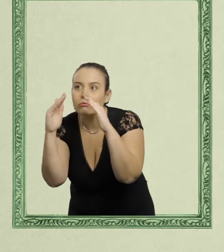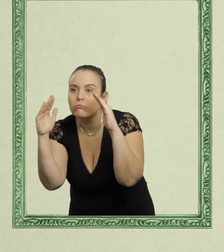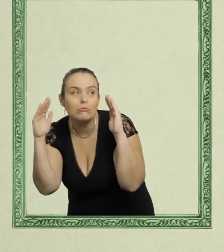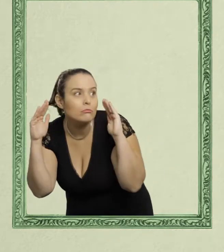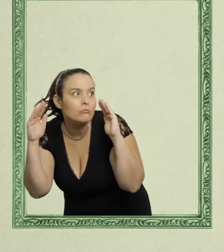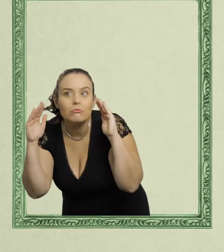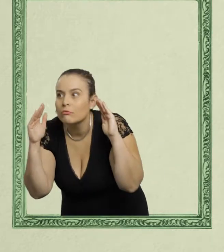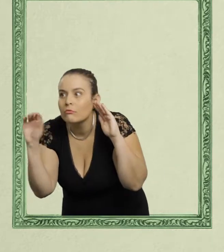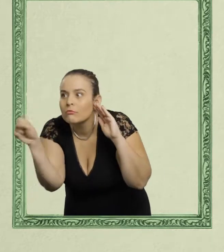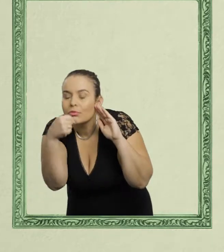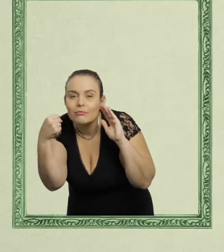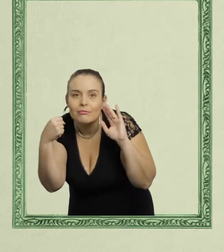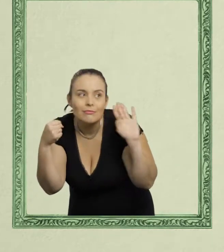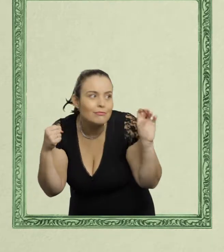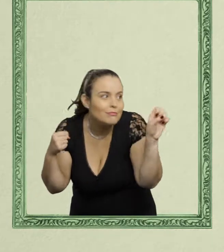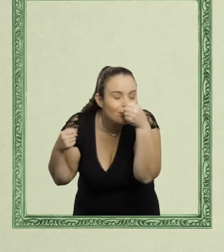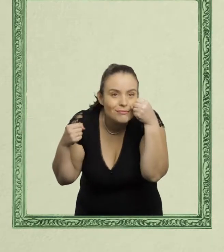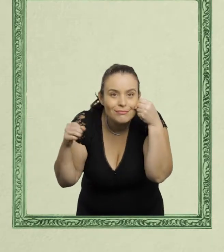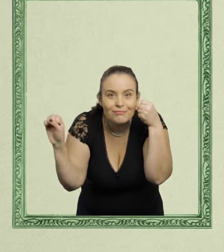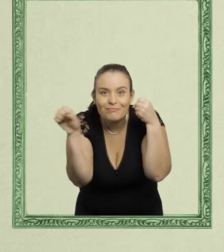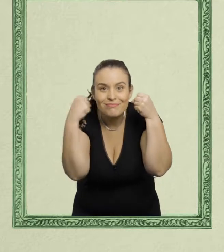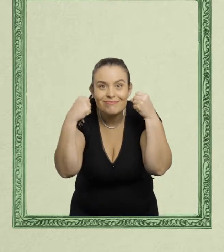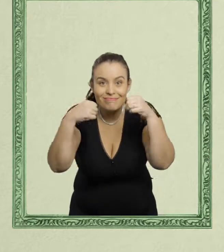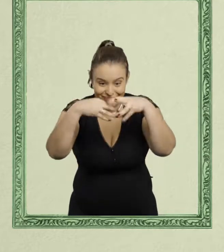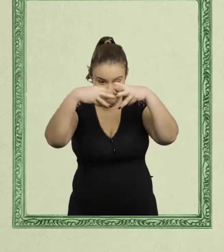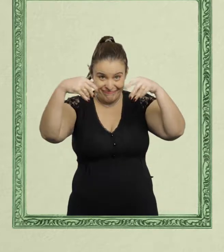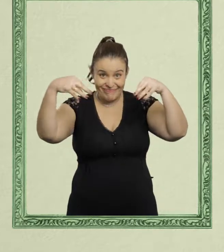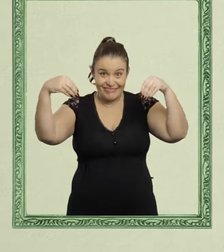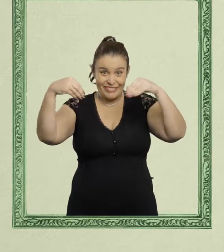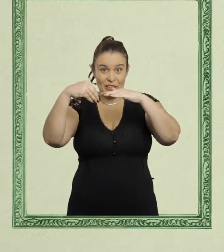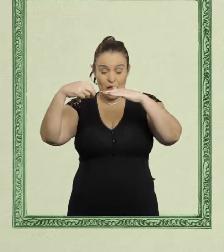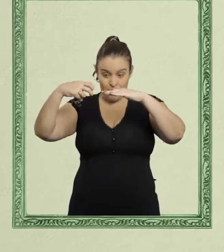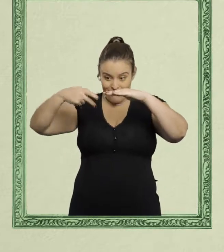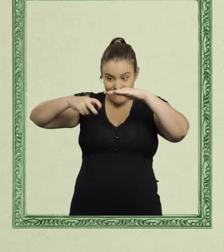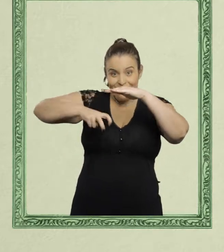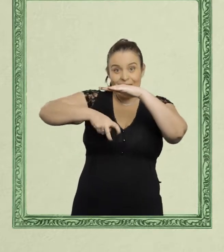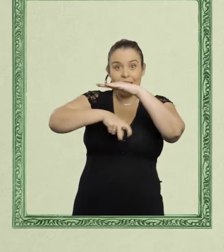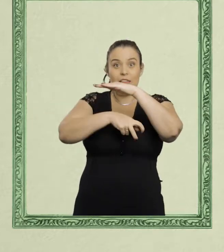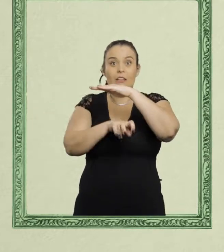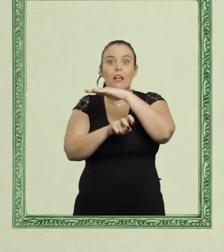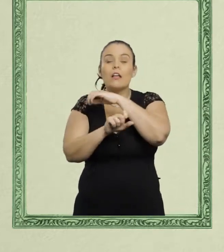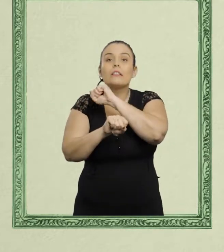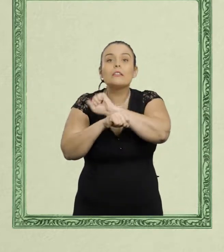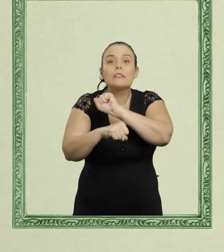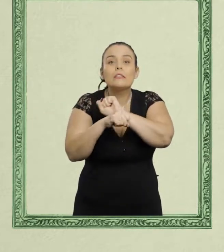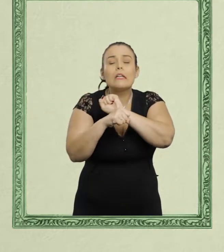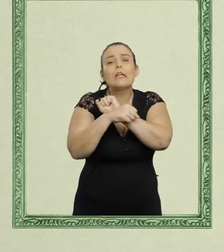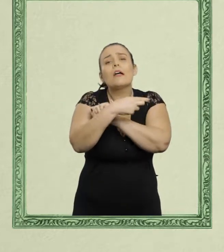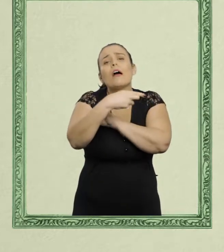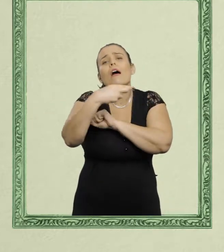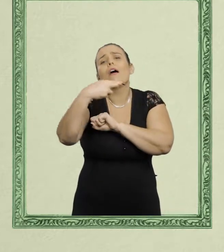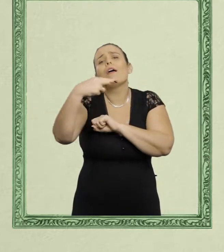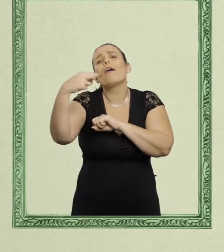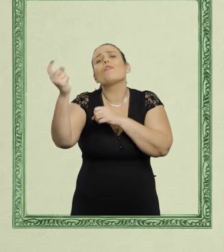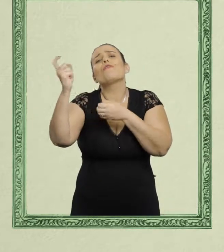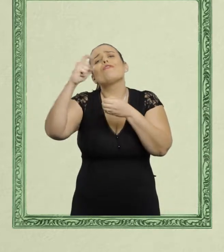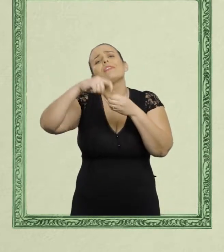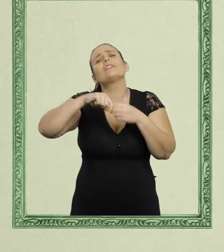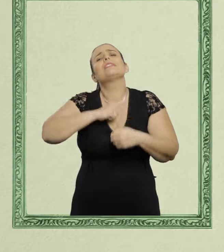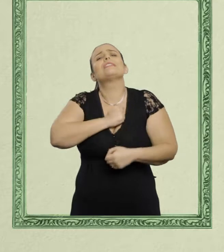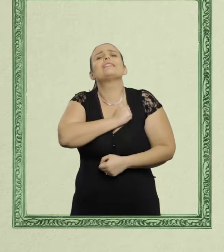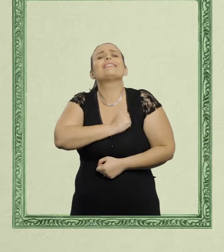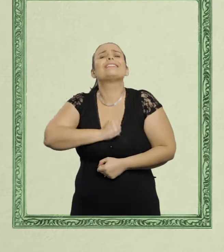suas casas. Elas ficavam embaixo da terra. Os meninos perdidos estavam esperando Peter Pan voltar. Estavam